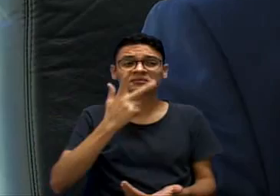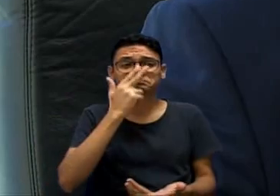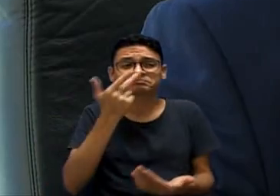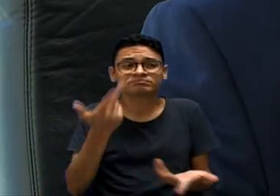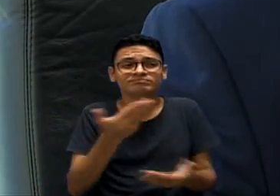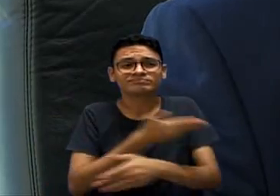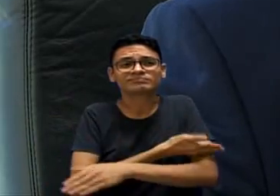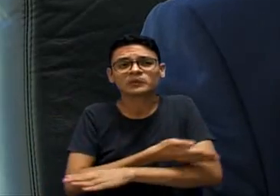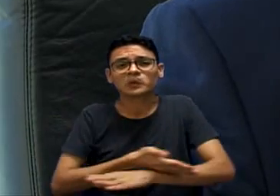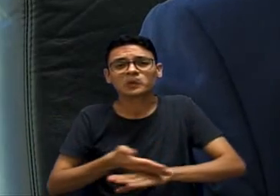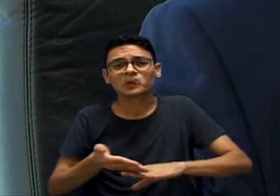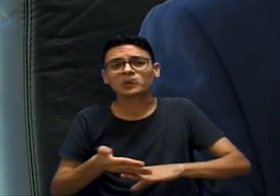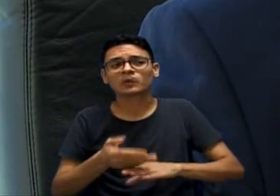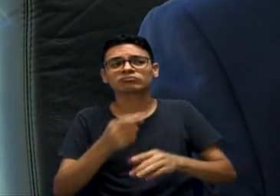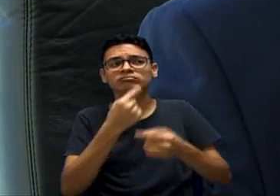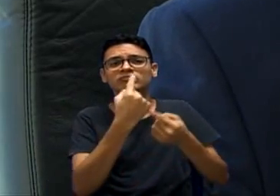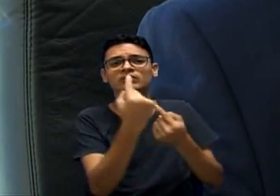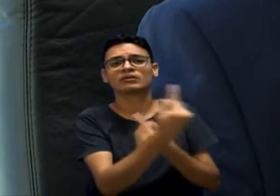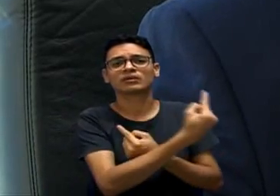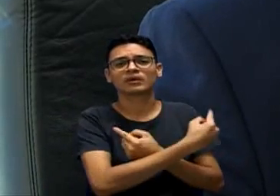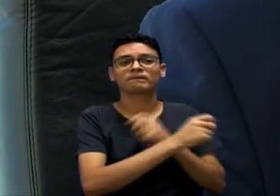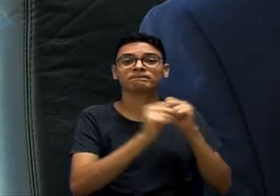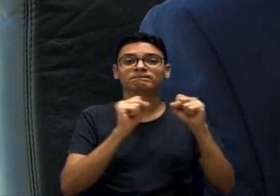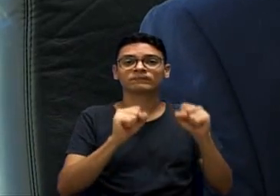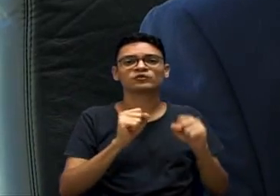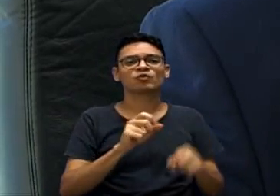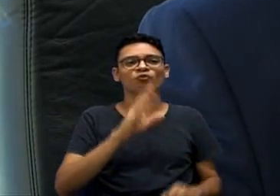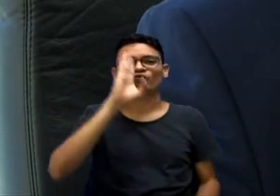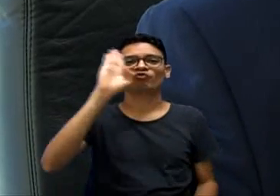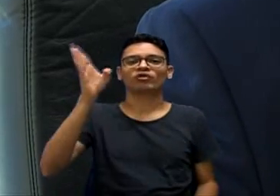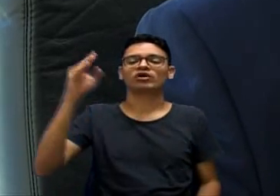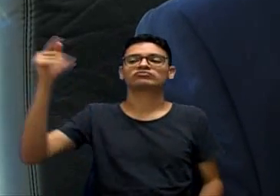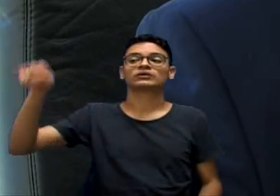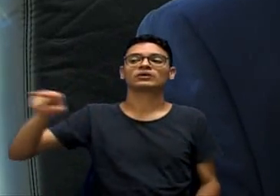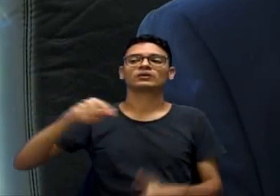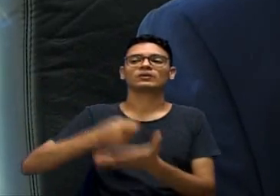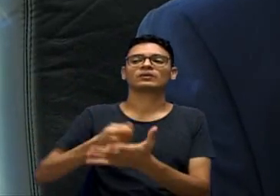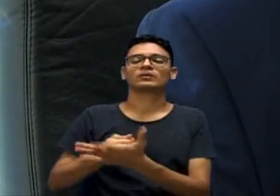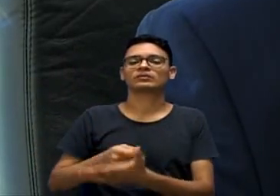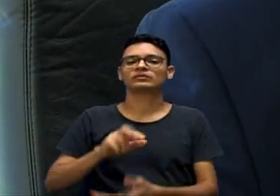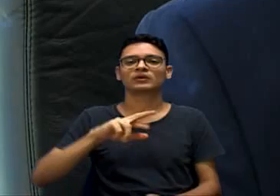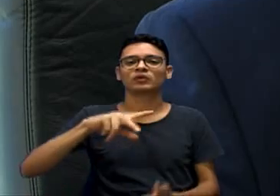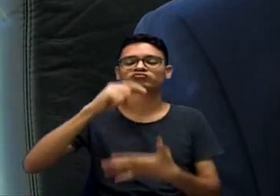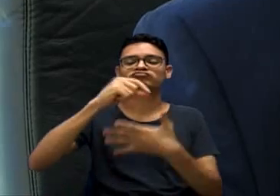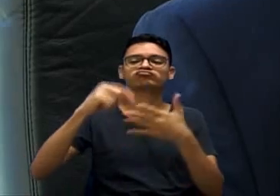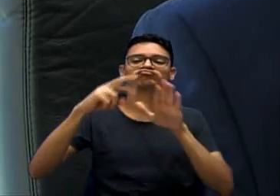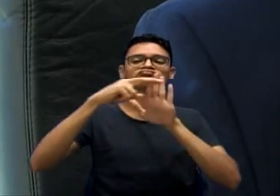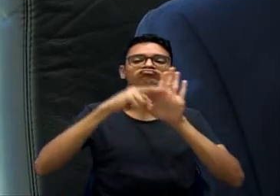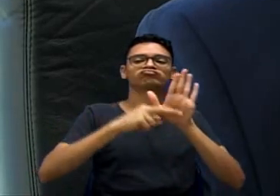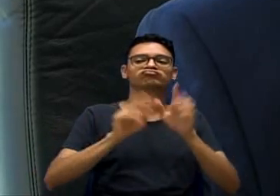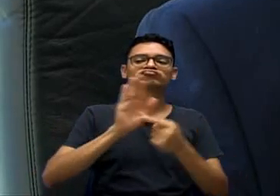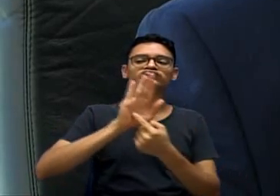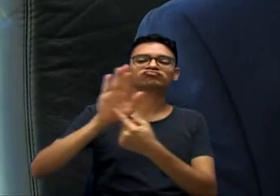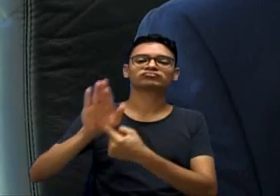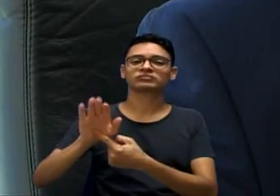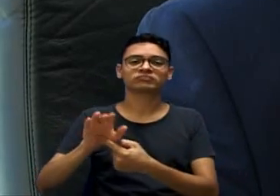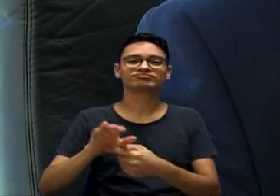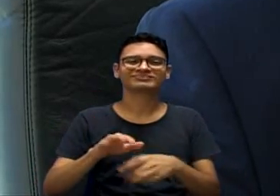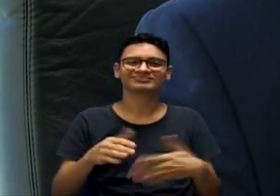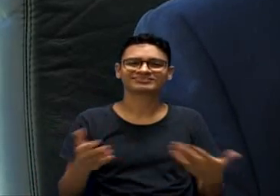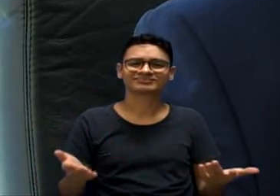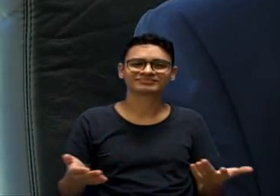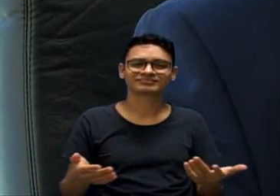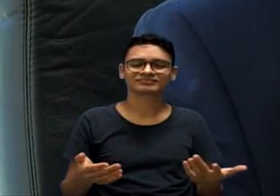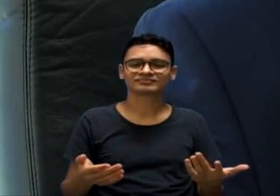genérico que não se dirige necessariamente ao poder público, constituindo normas dotadas de mínima eficácia